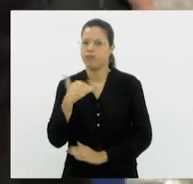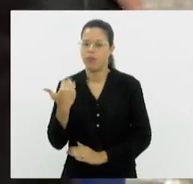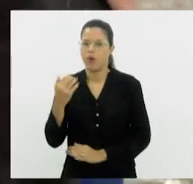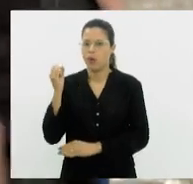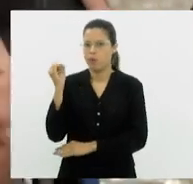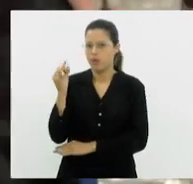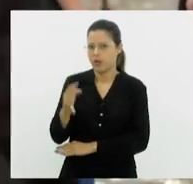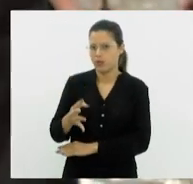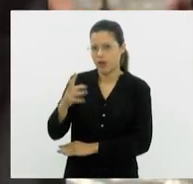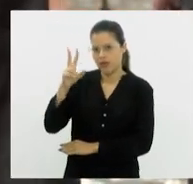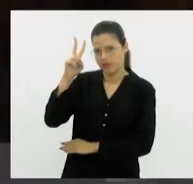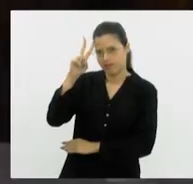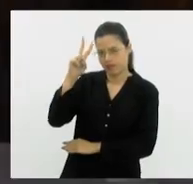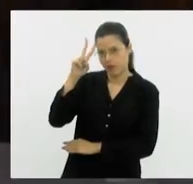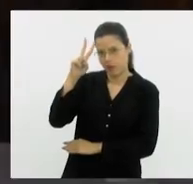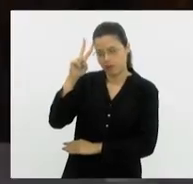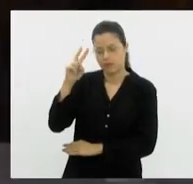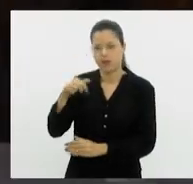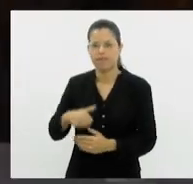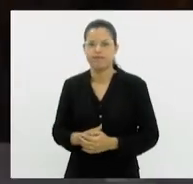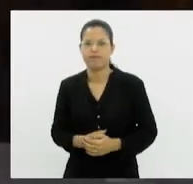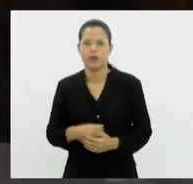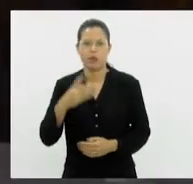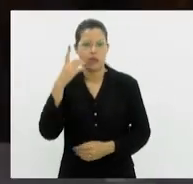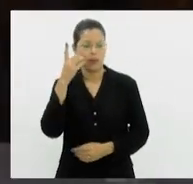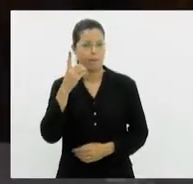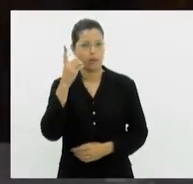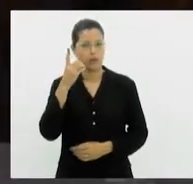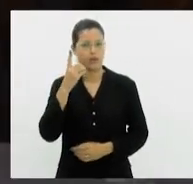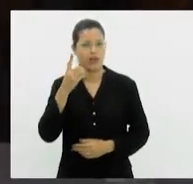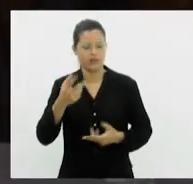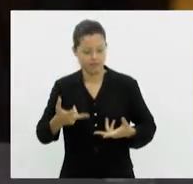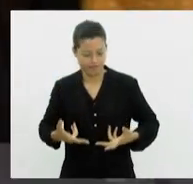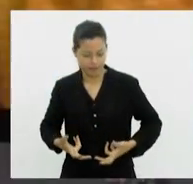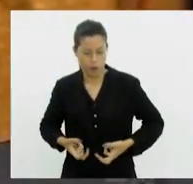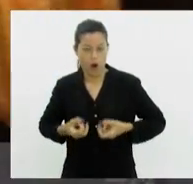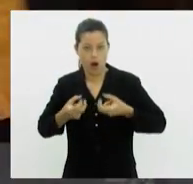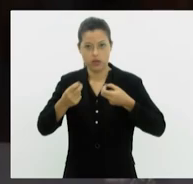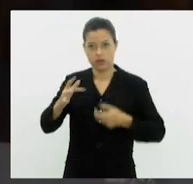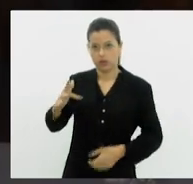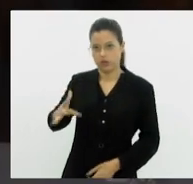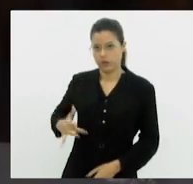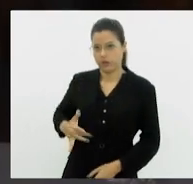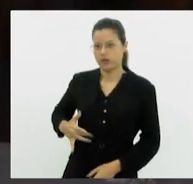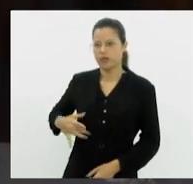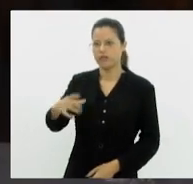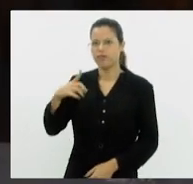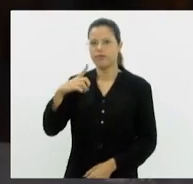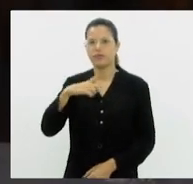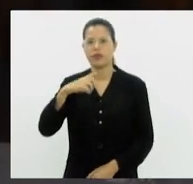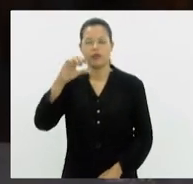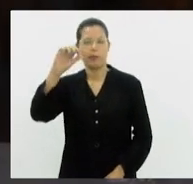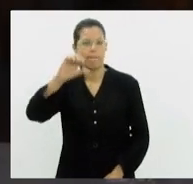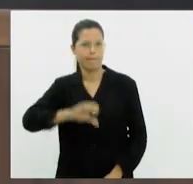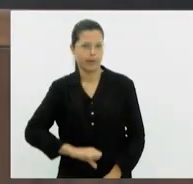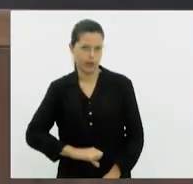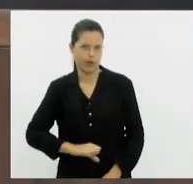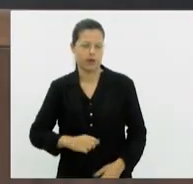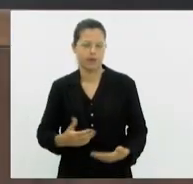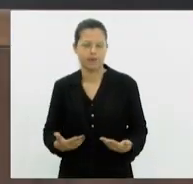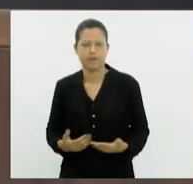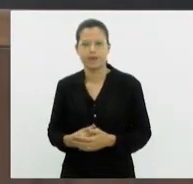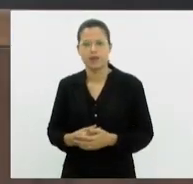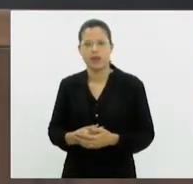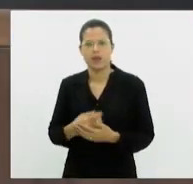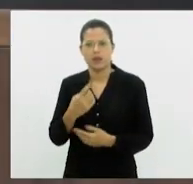madrugada desta segunda-feira. O deputado tratava de um câncer no fígado e houve piora nos últimos dias. Neste fim